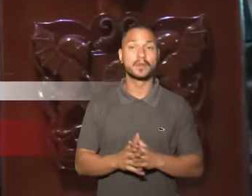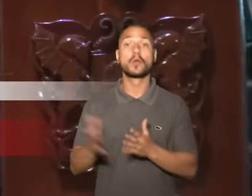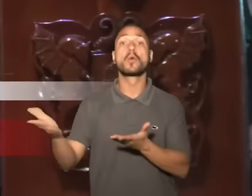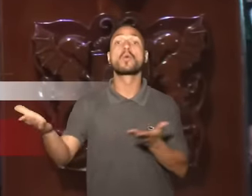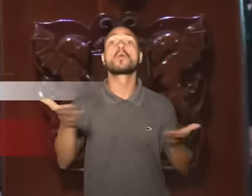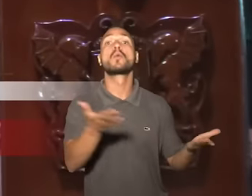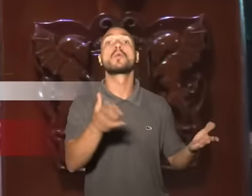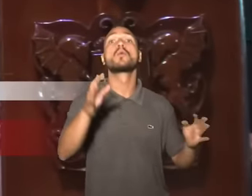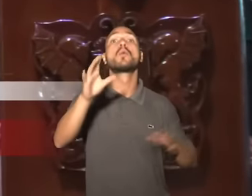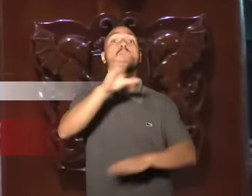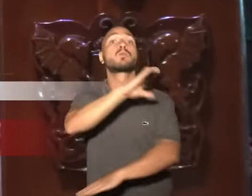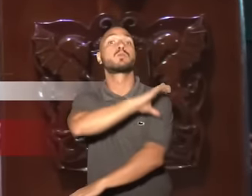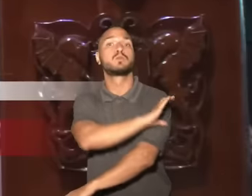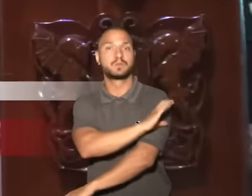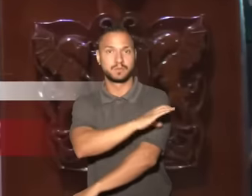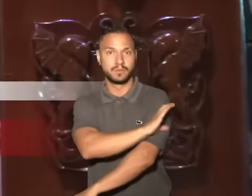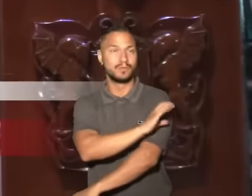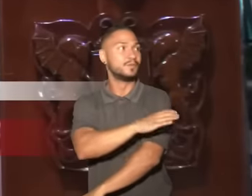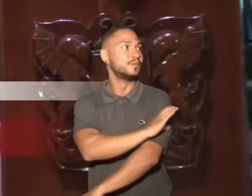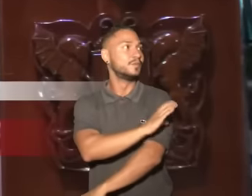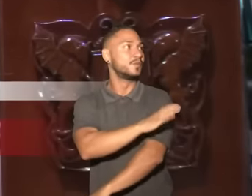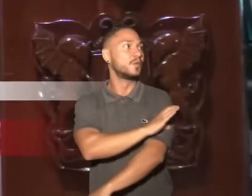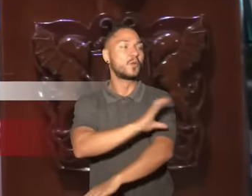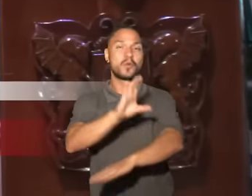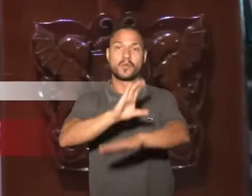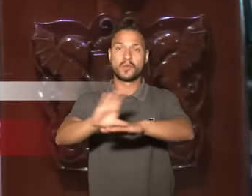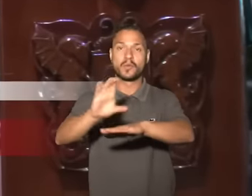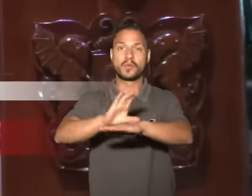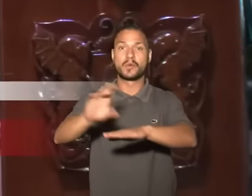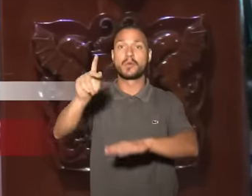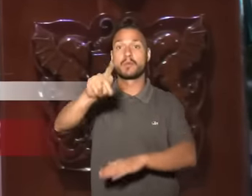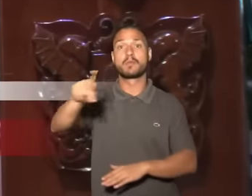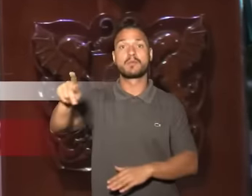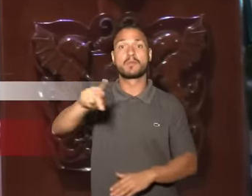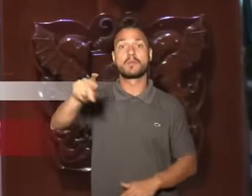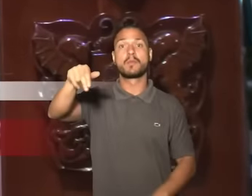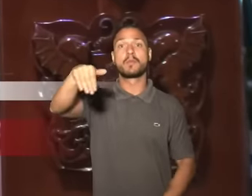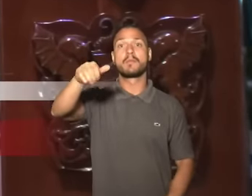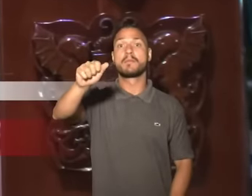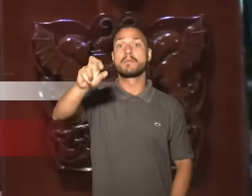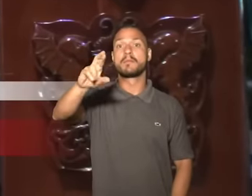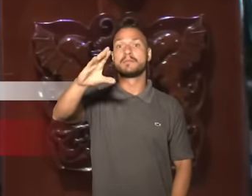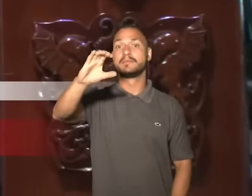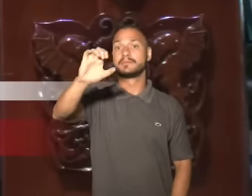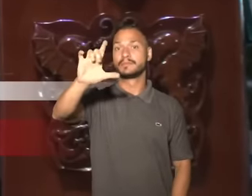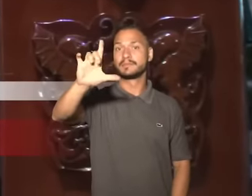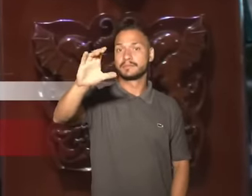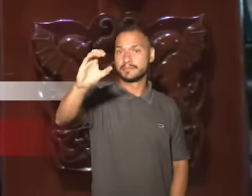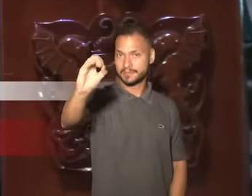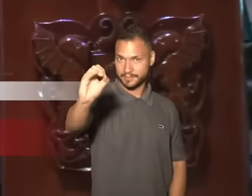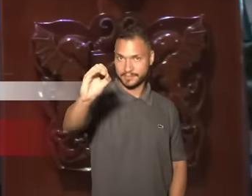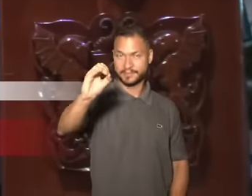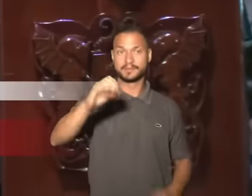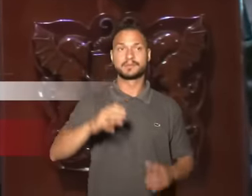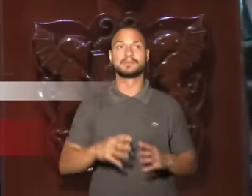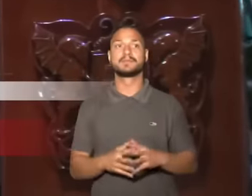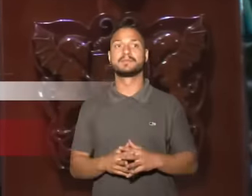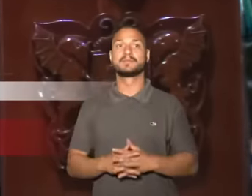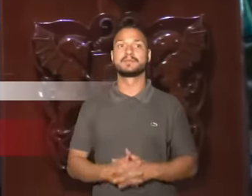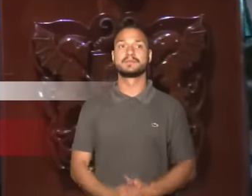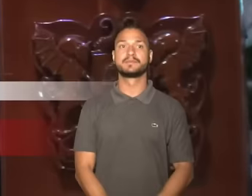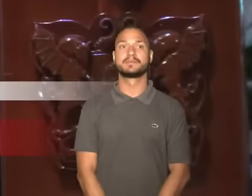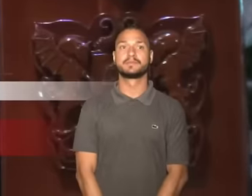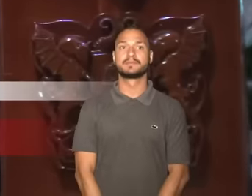Convidamos o coordenador do curso, professor Marcel Ferreira Bastos Avanza.